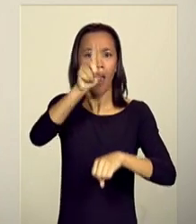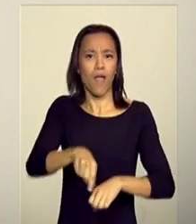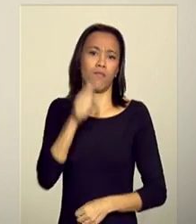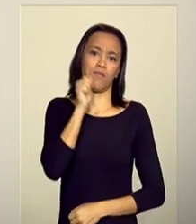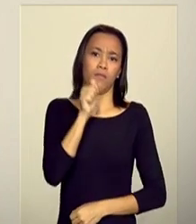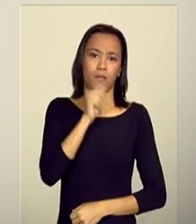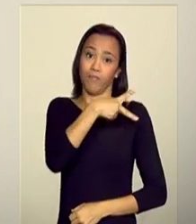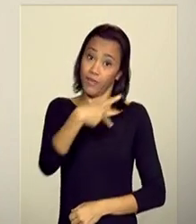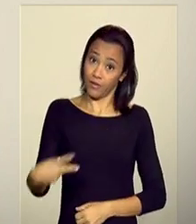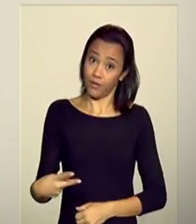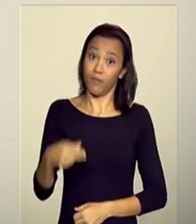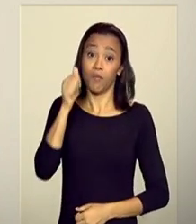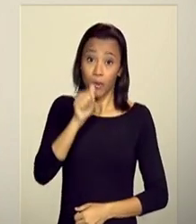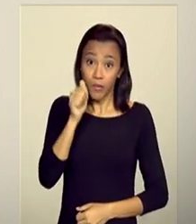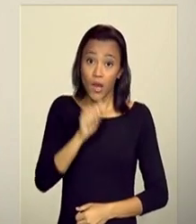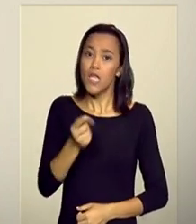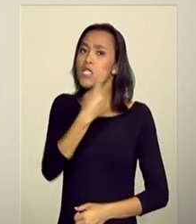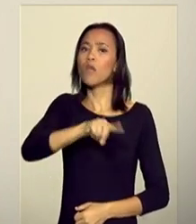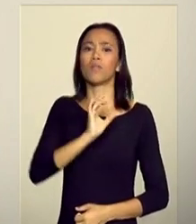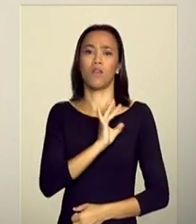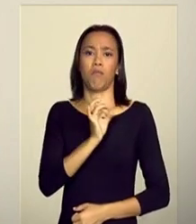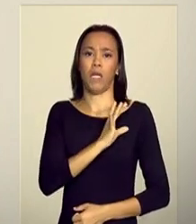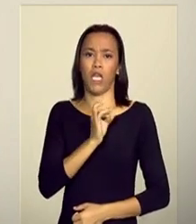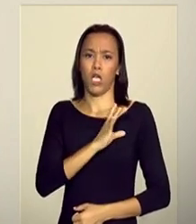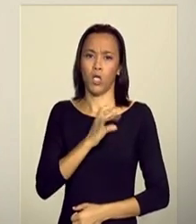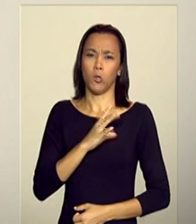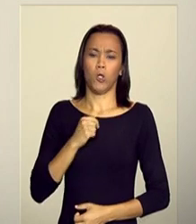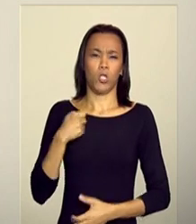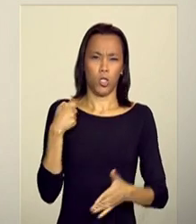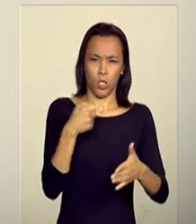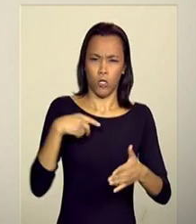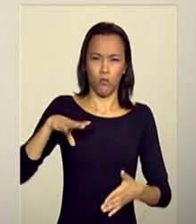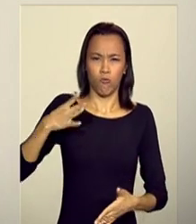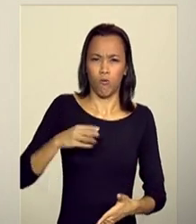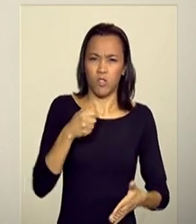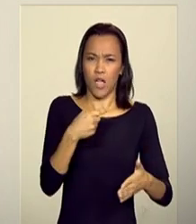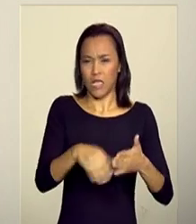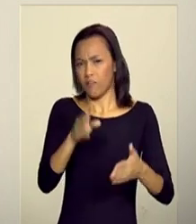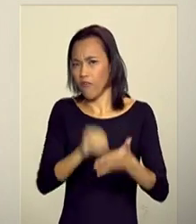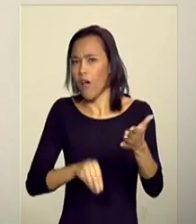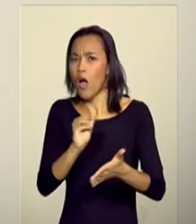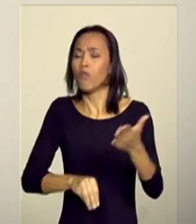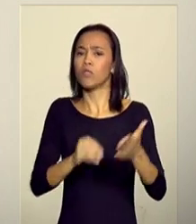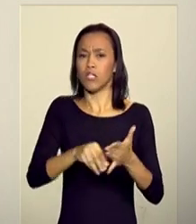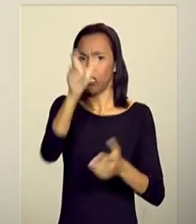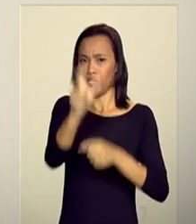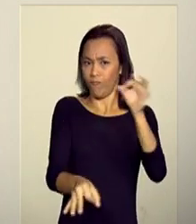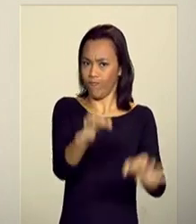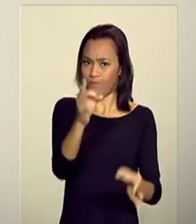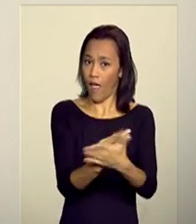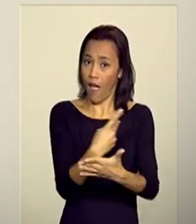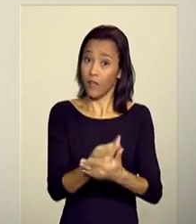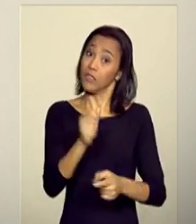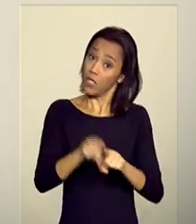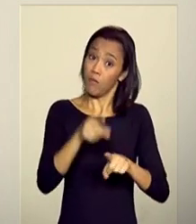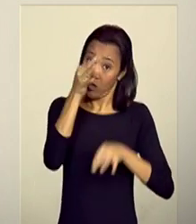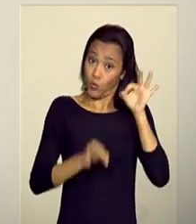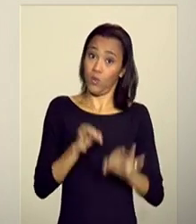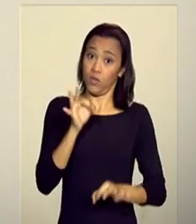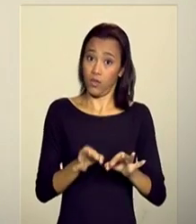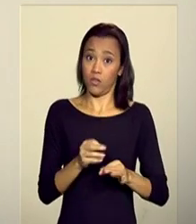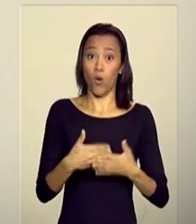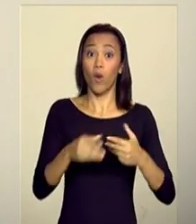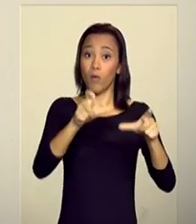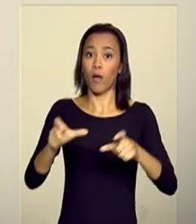é uma mulher uma mulher que não tem medo de enfrentar os injustos nem a injustiça estejam onde